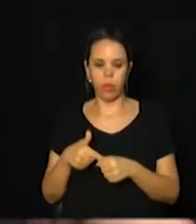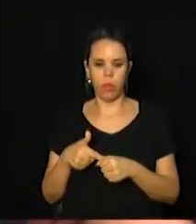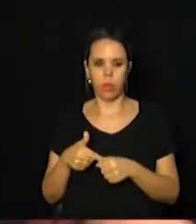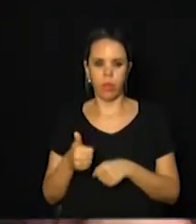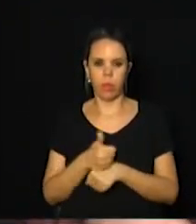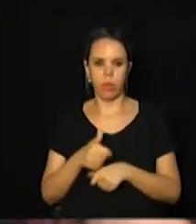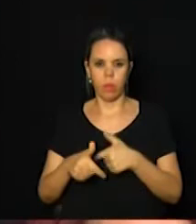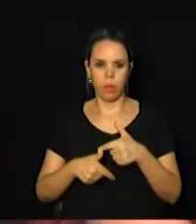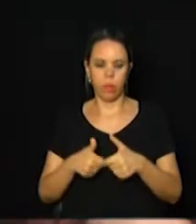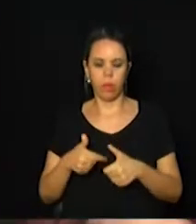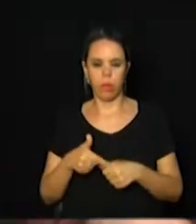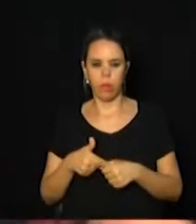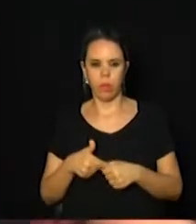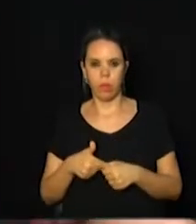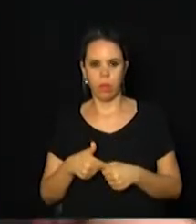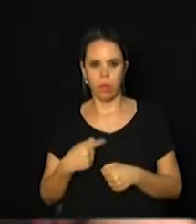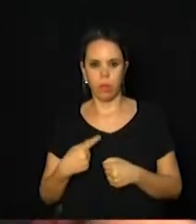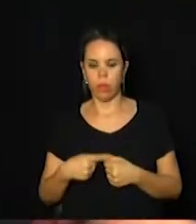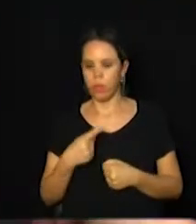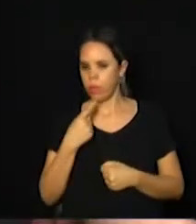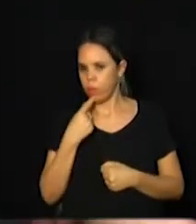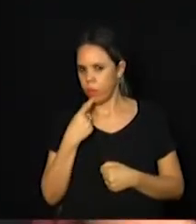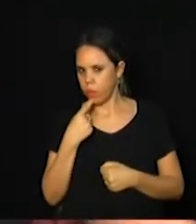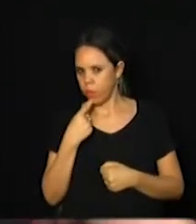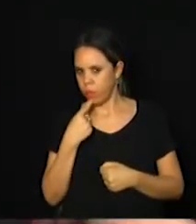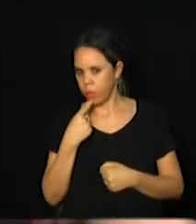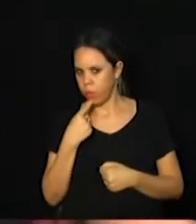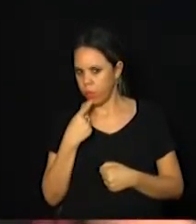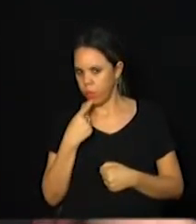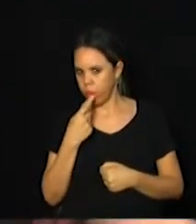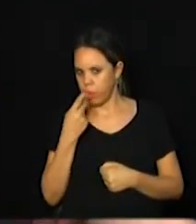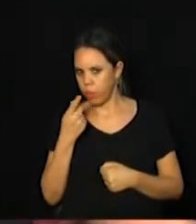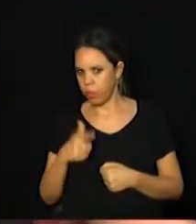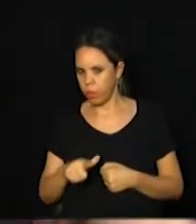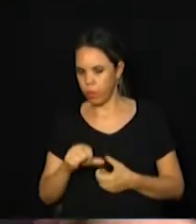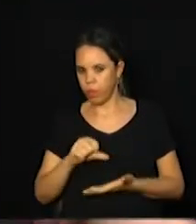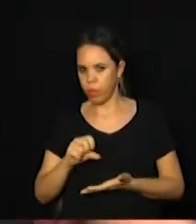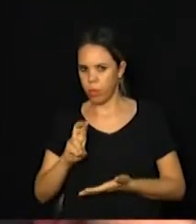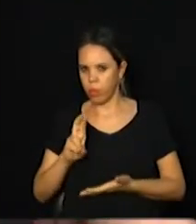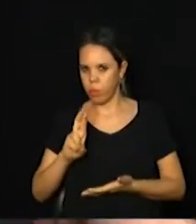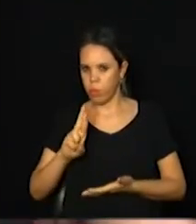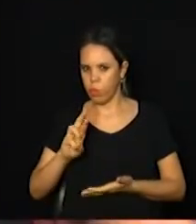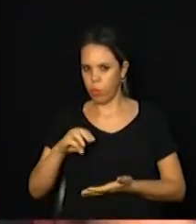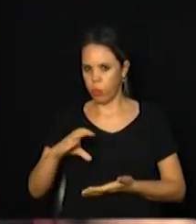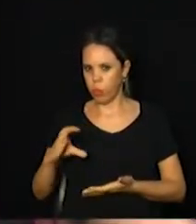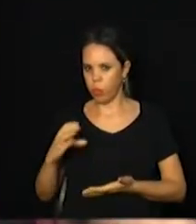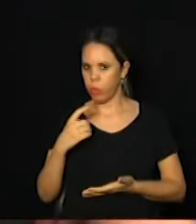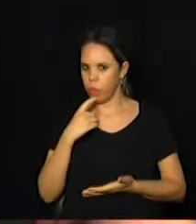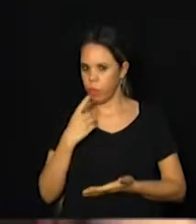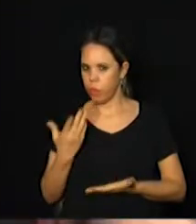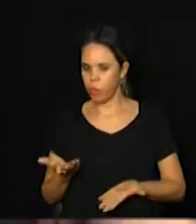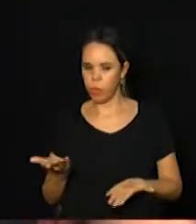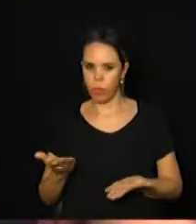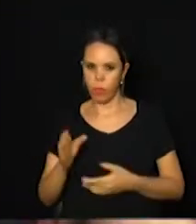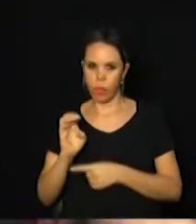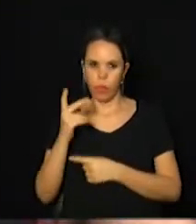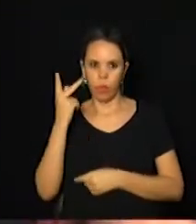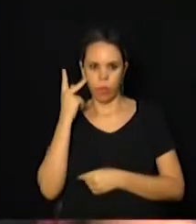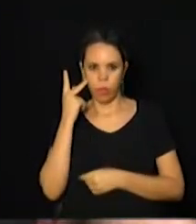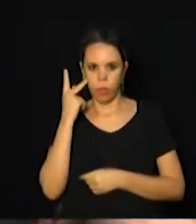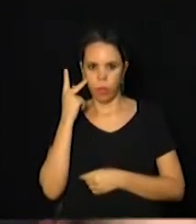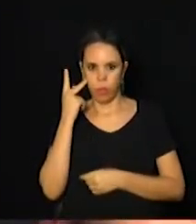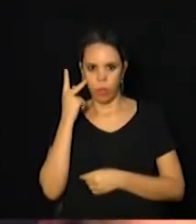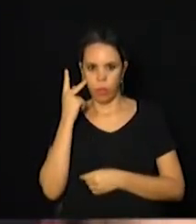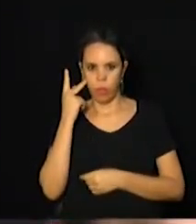da profissão de frentista do município de Campinas mas vale salientar na região metropolitana de Campinas do Estado de São Paulo